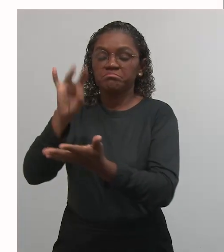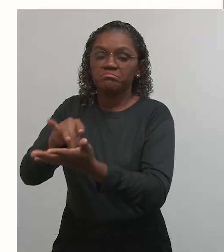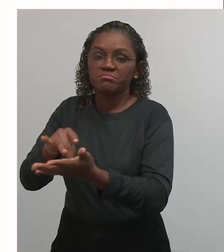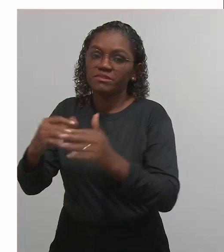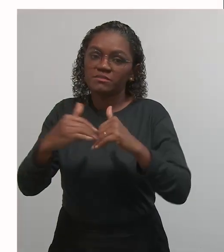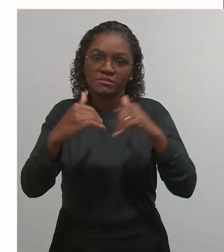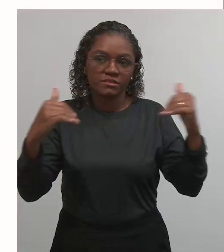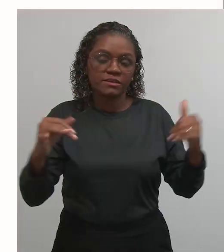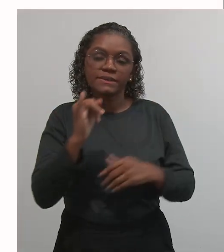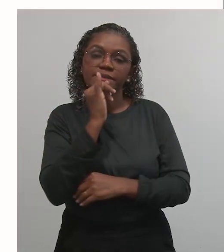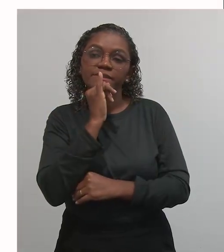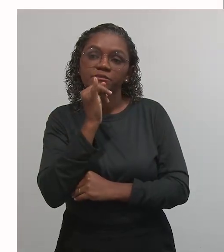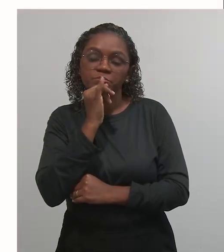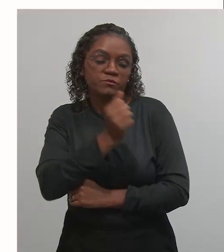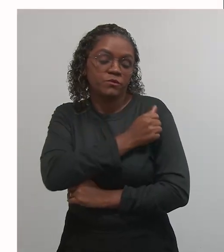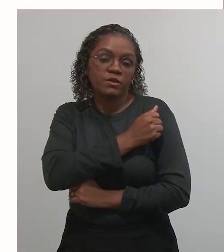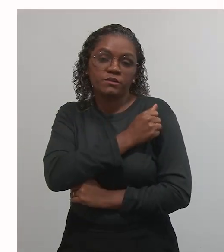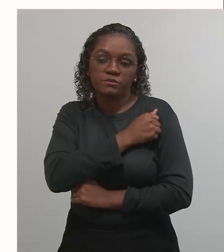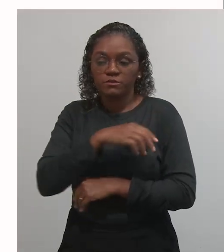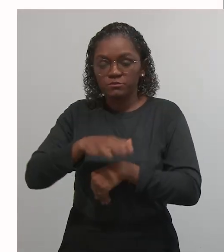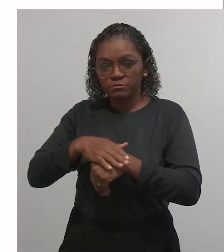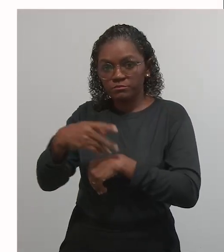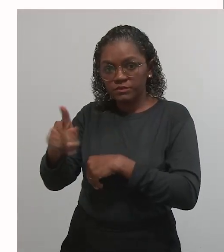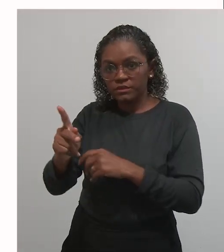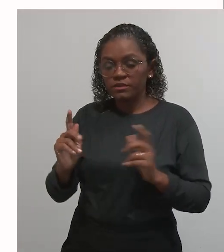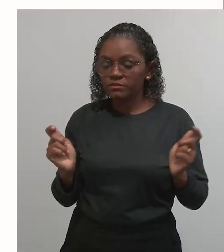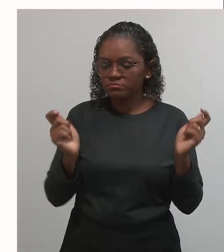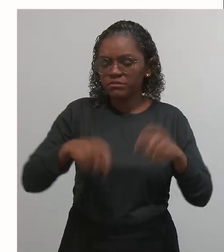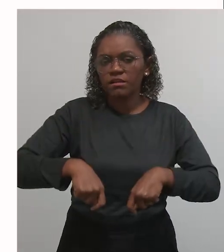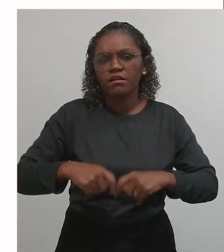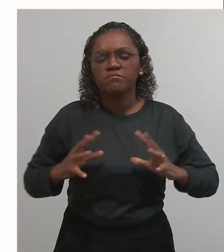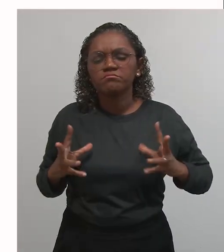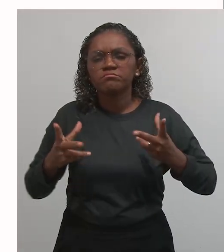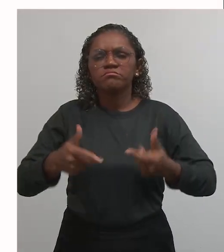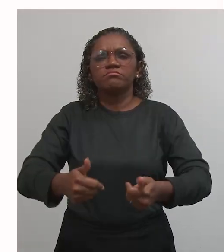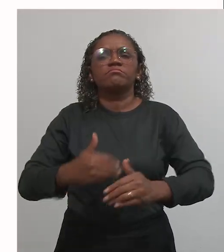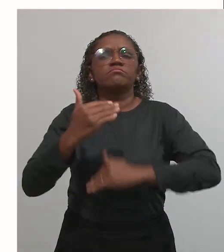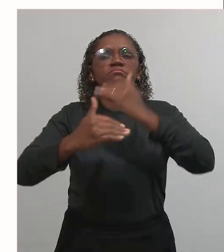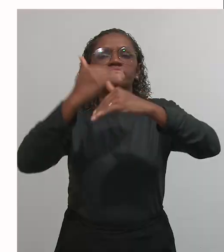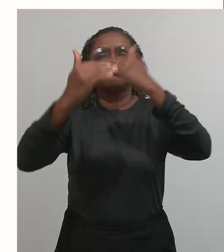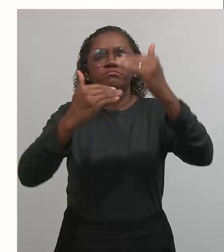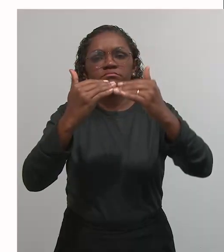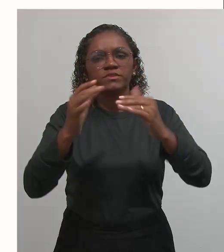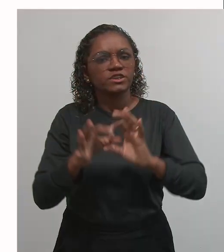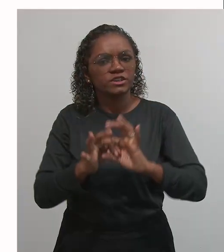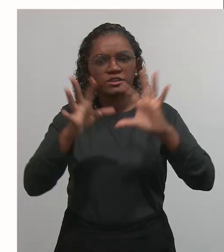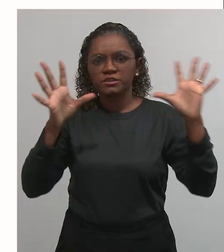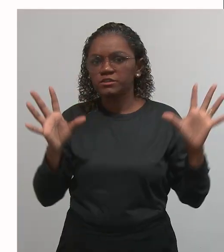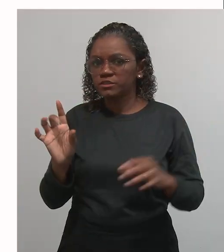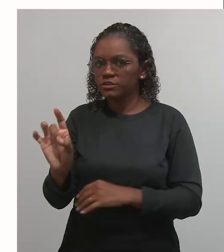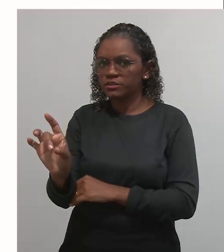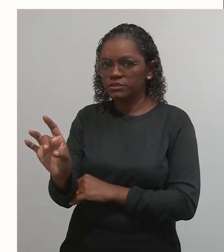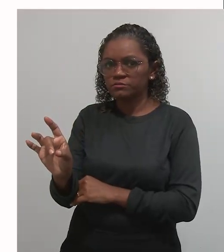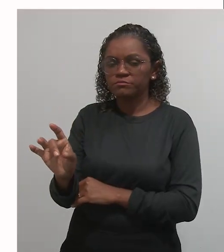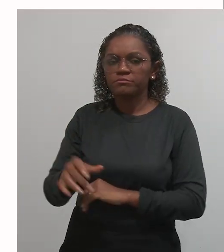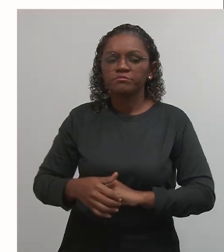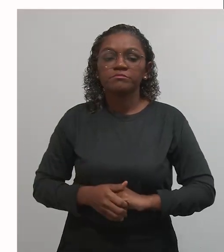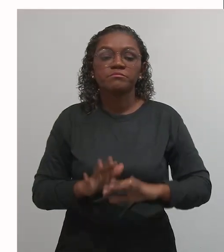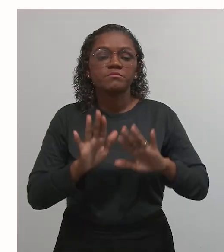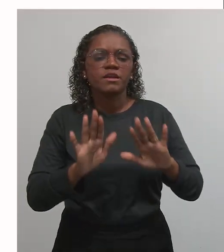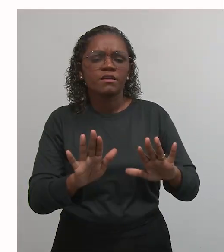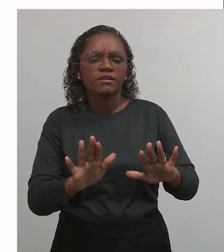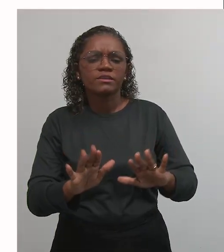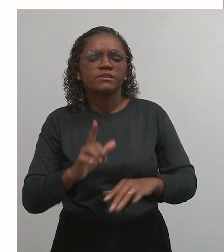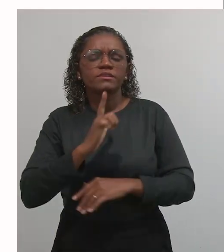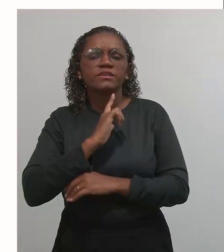o aluno vai desenvolver a sua própria competência e não depende de nada nem de ninguém. Isso traz consigo, então, uma